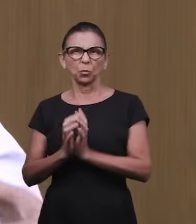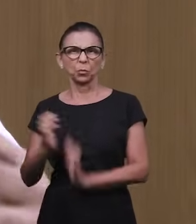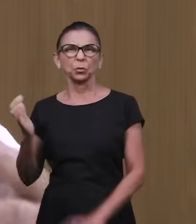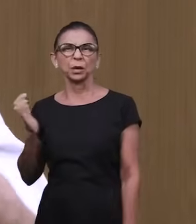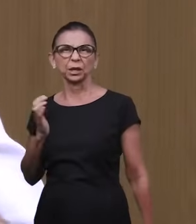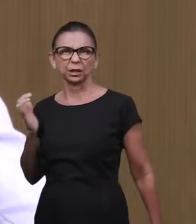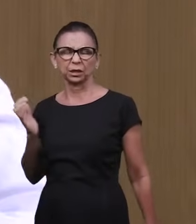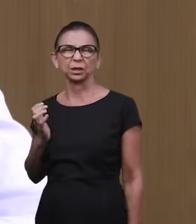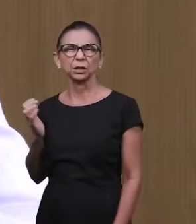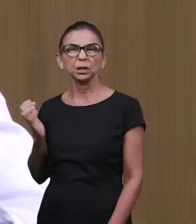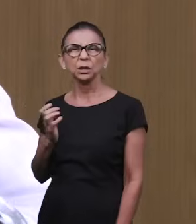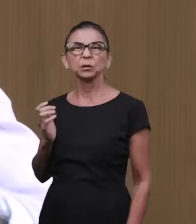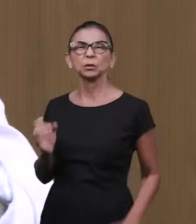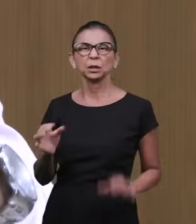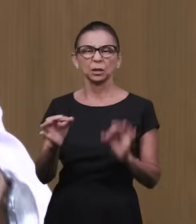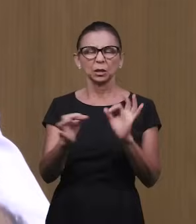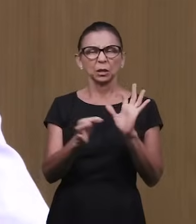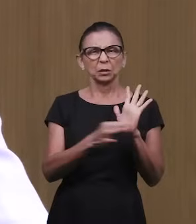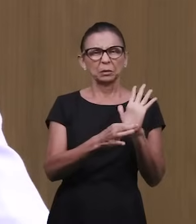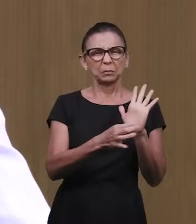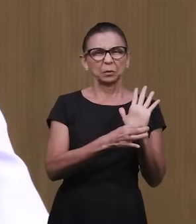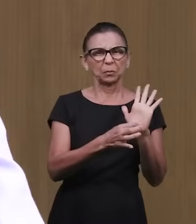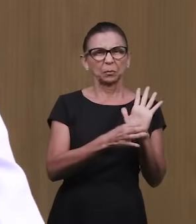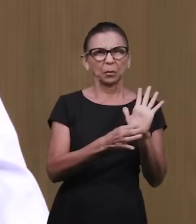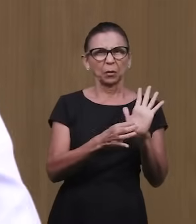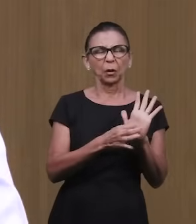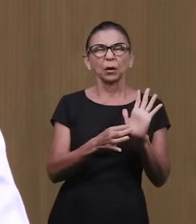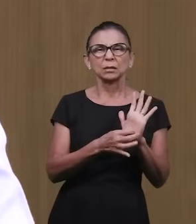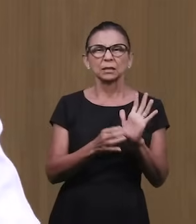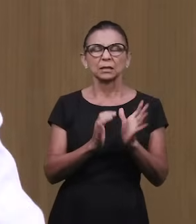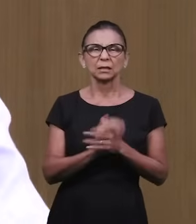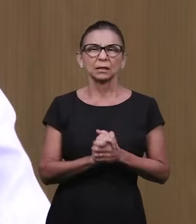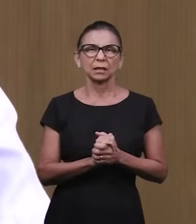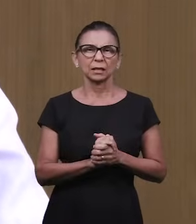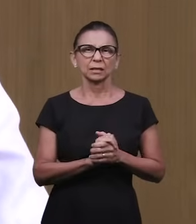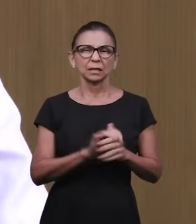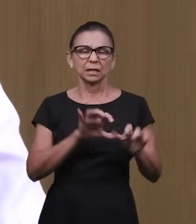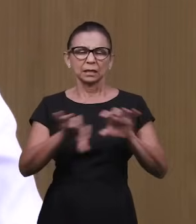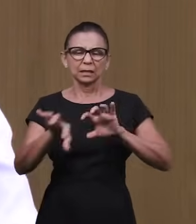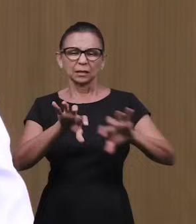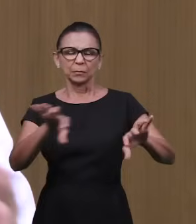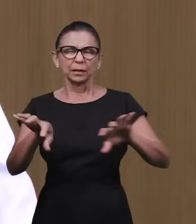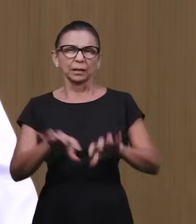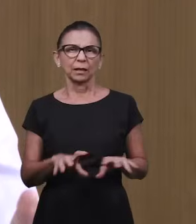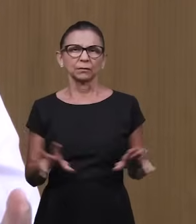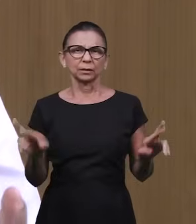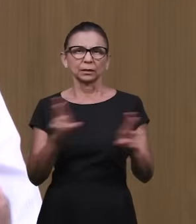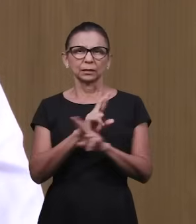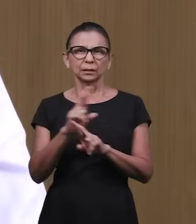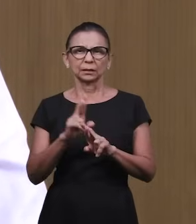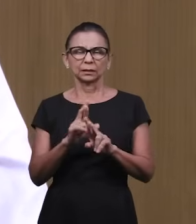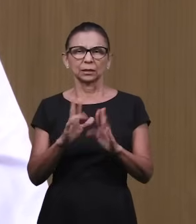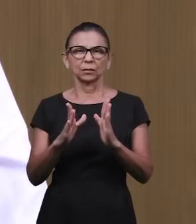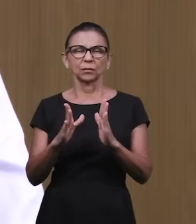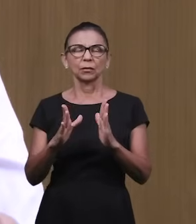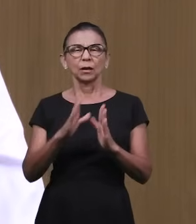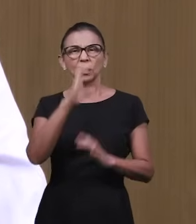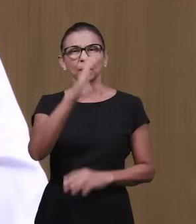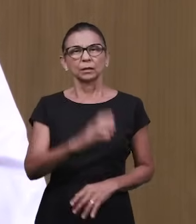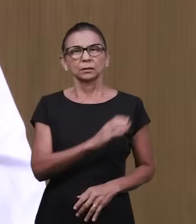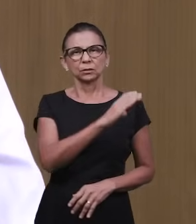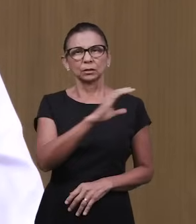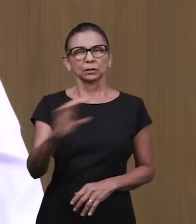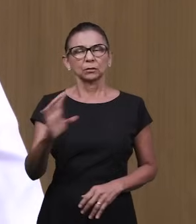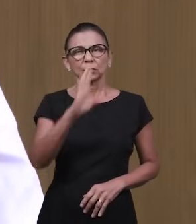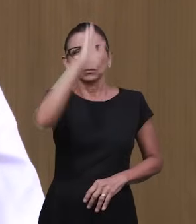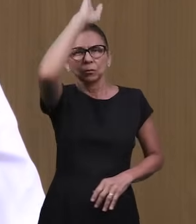até propostas separatistas em relação à Igreja Romana. Então,